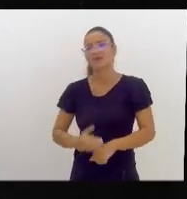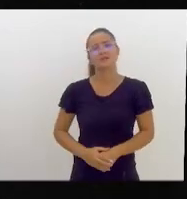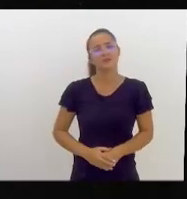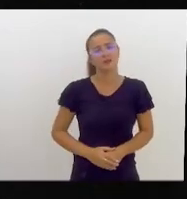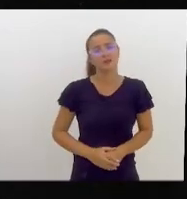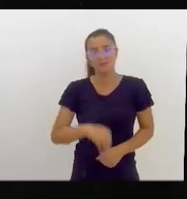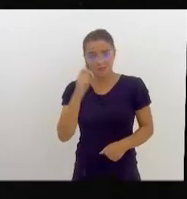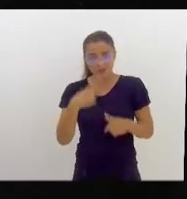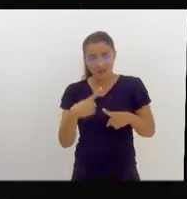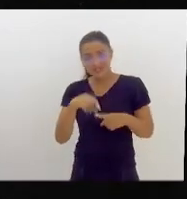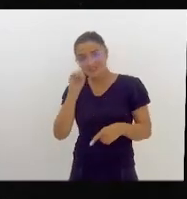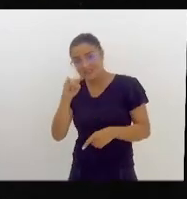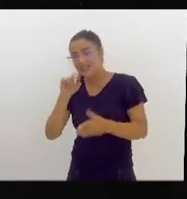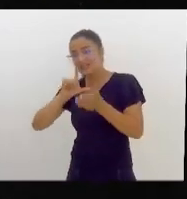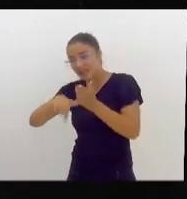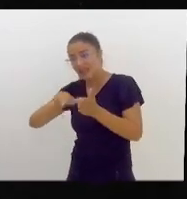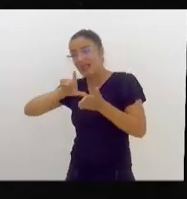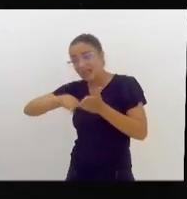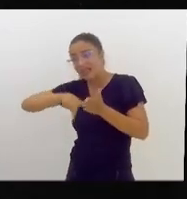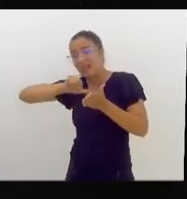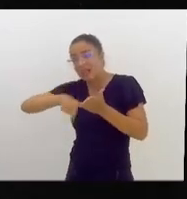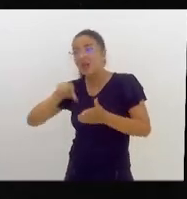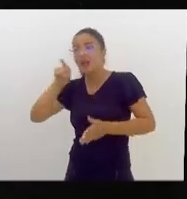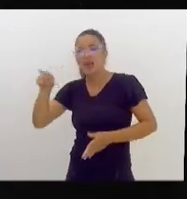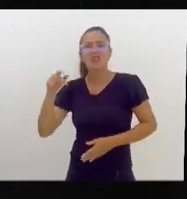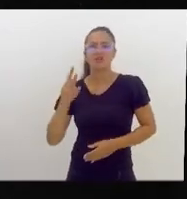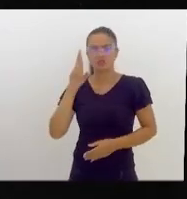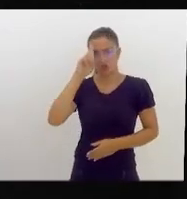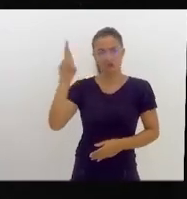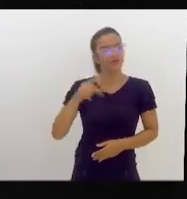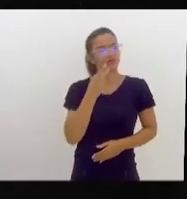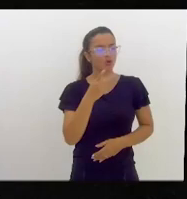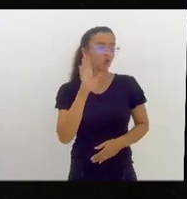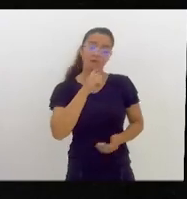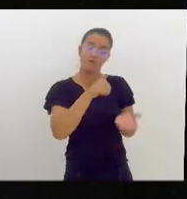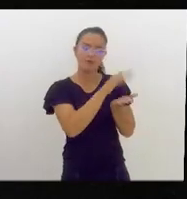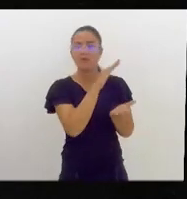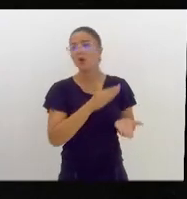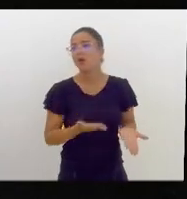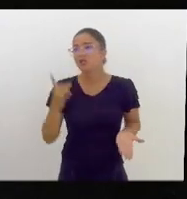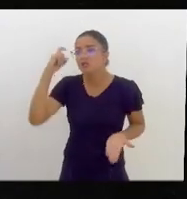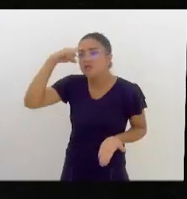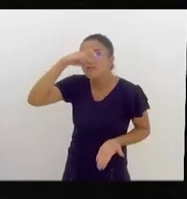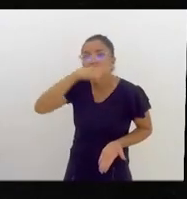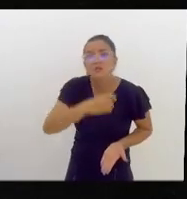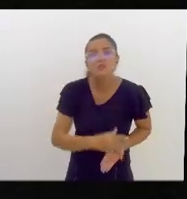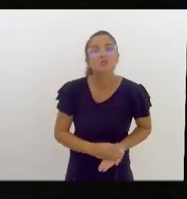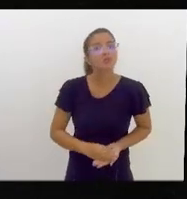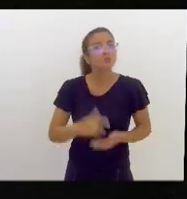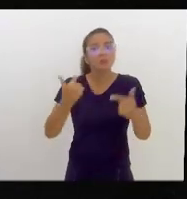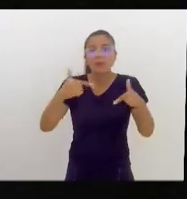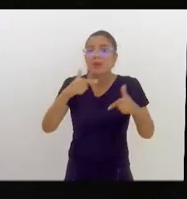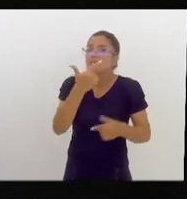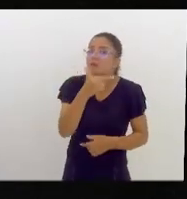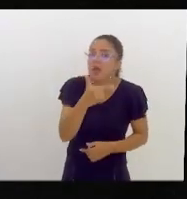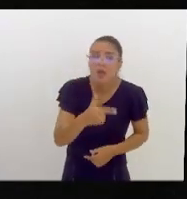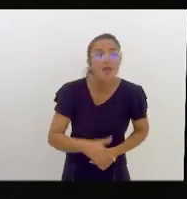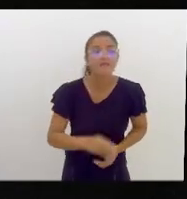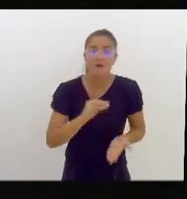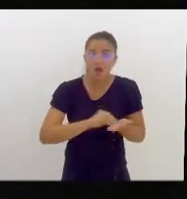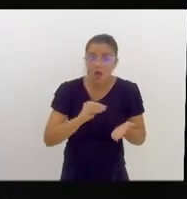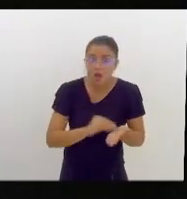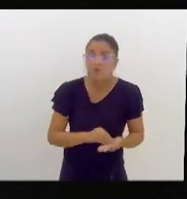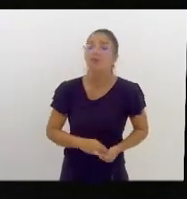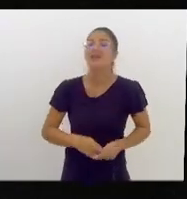porque emprego nesse país não tem. Nós estamos vivenciando aí um momento difícil da nossa população, então o transporte ferroviário é